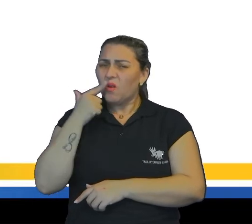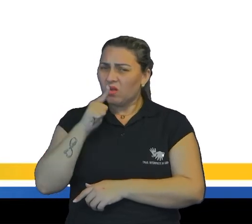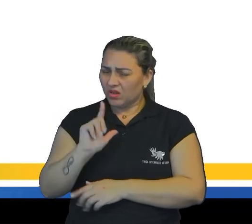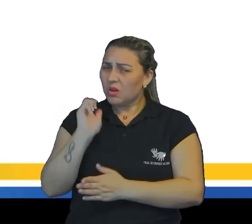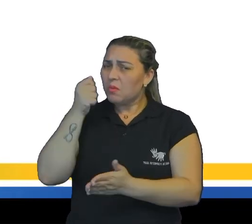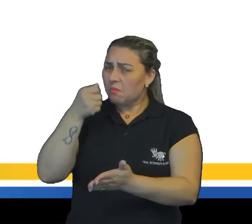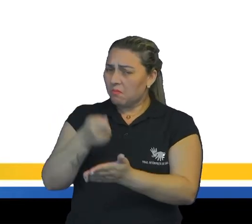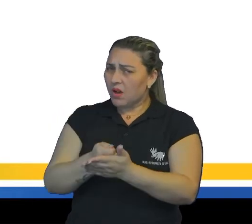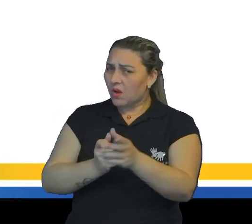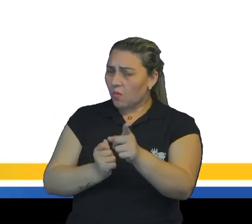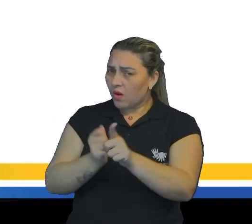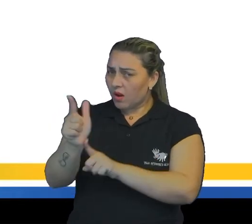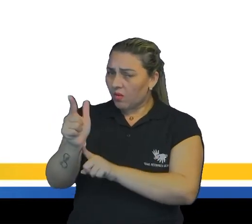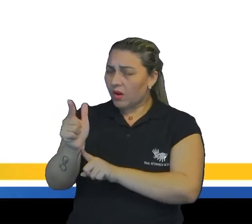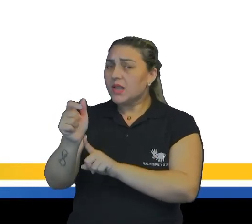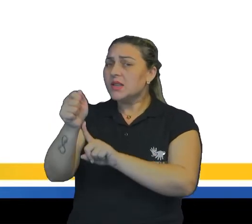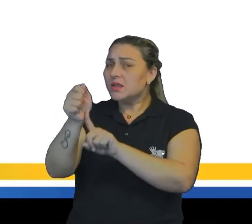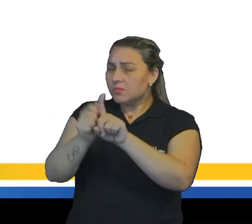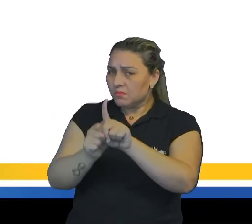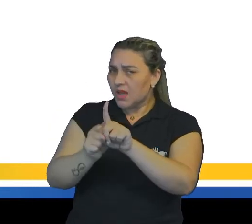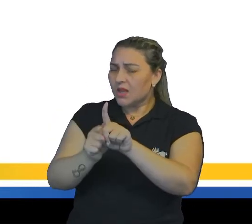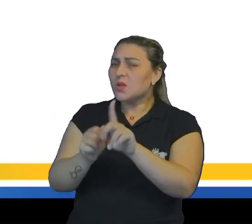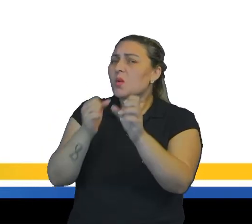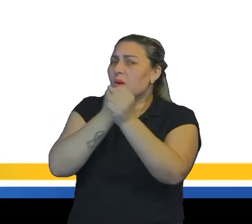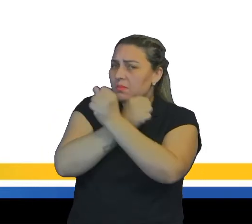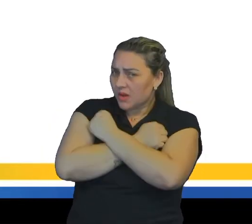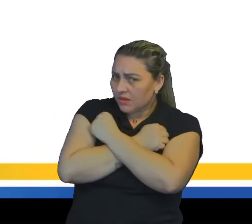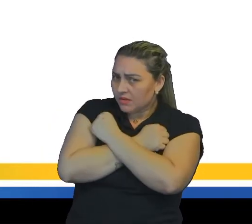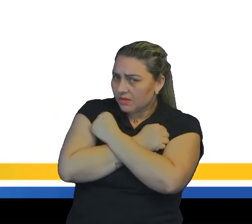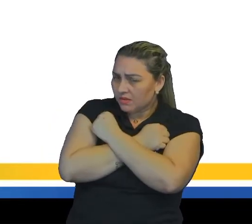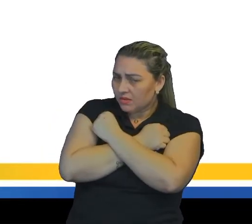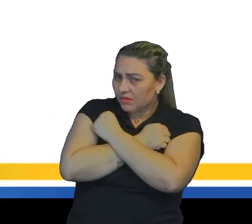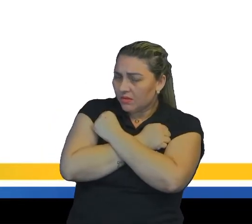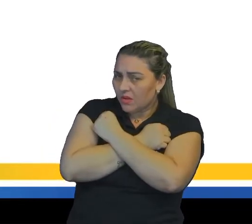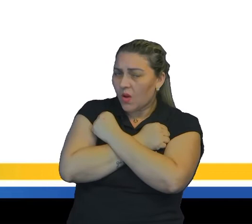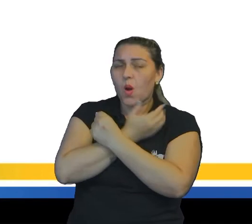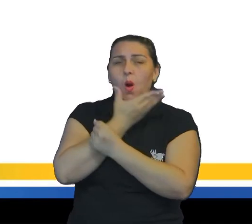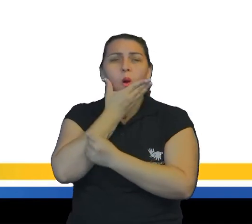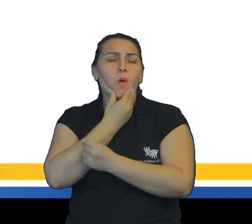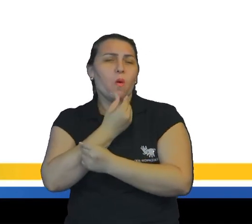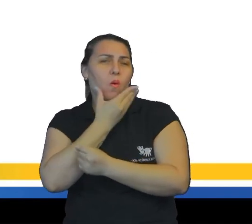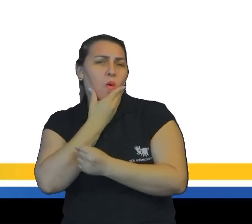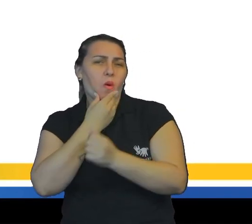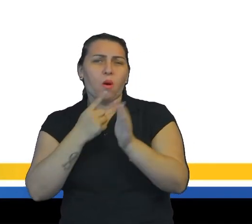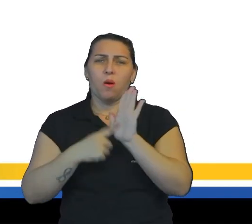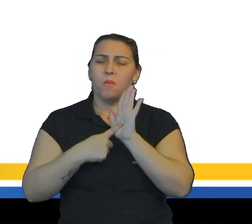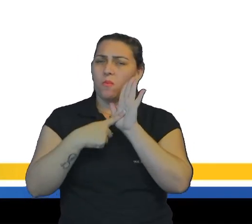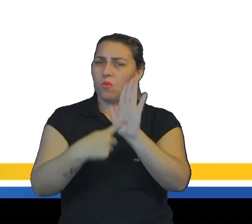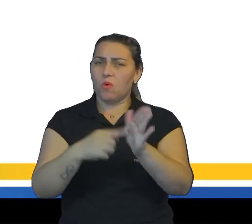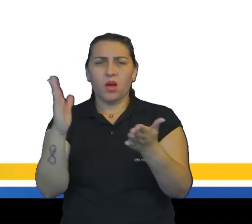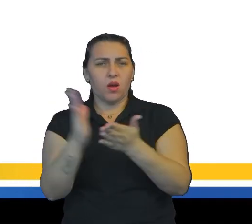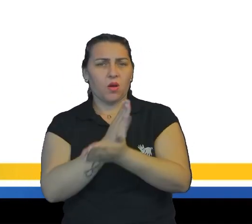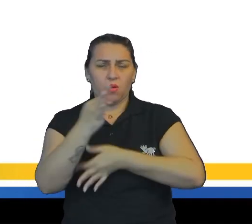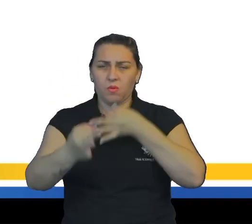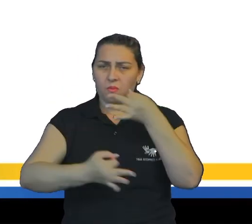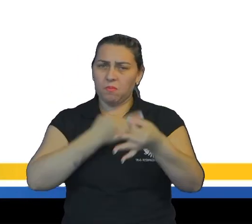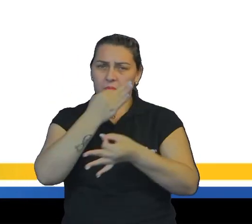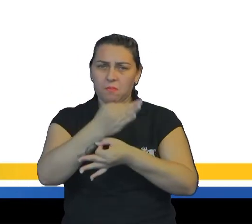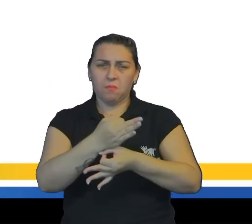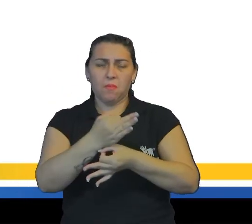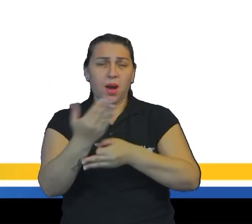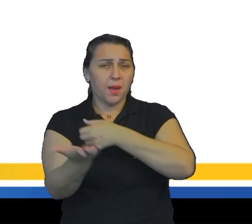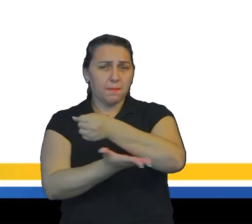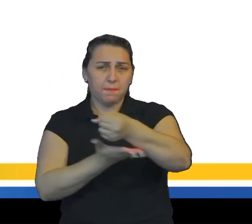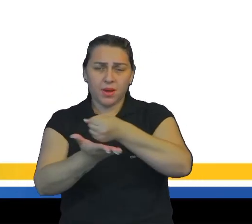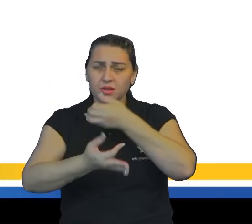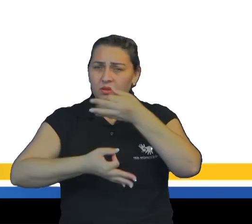consigo pagar o aluguel desse mês com um abraço? O homem apresentou algum argumento para